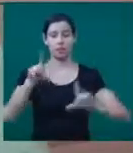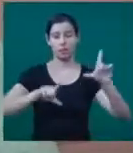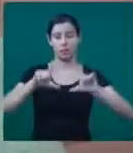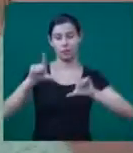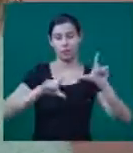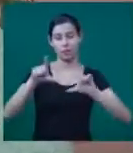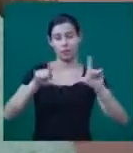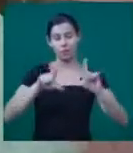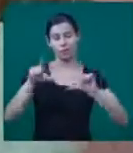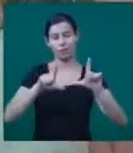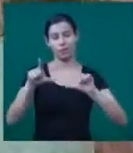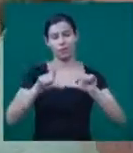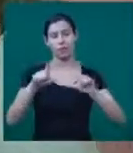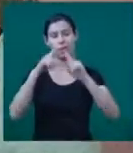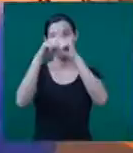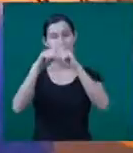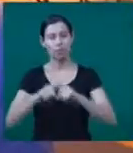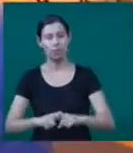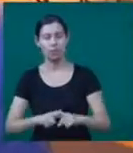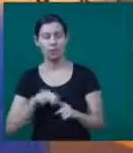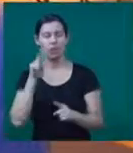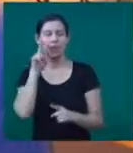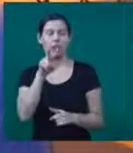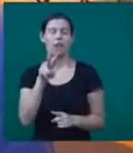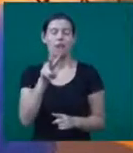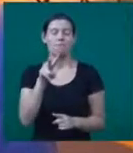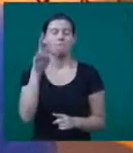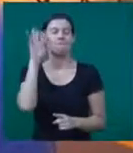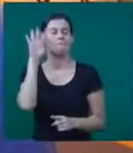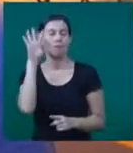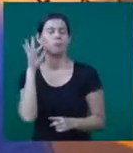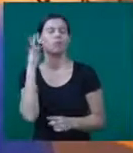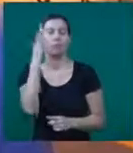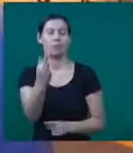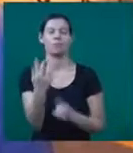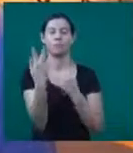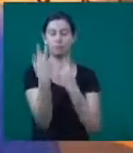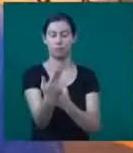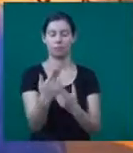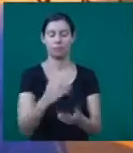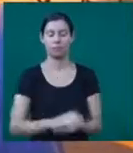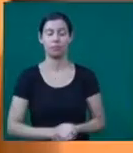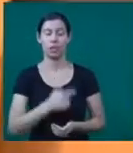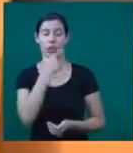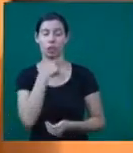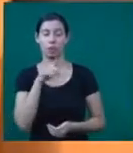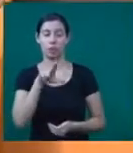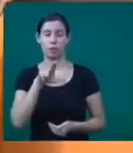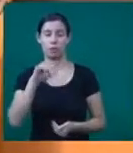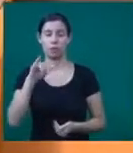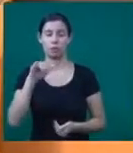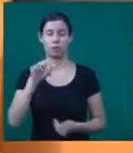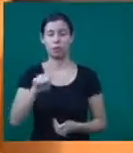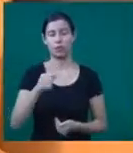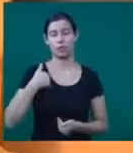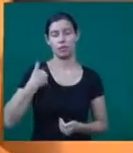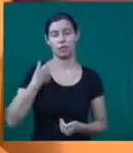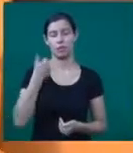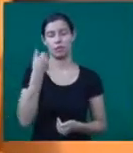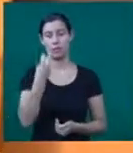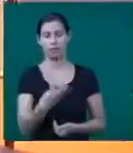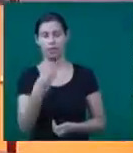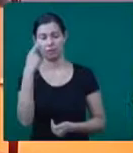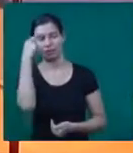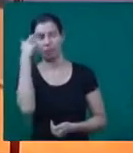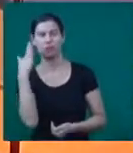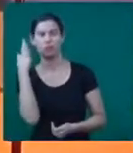ginasta. Aí então eu gosto de tudo. O Luiz tem 13 anos e também sonha alto. Ele está bem confiante para o Festival de